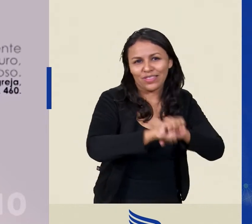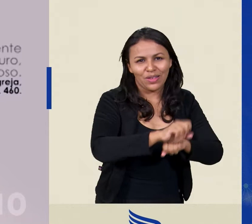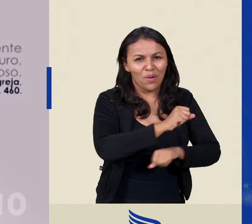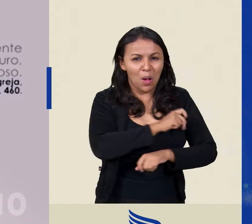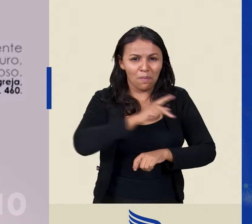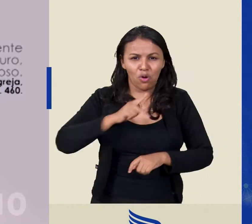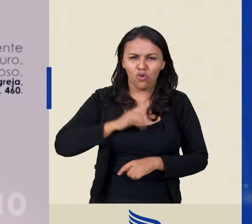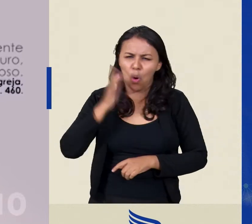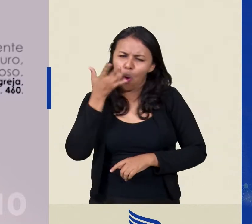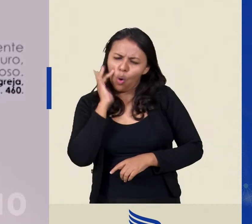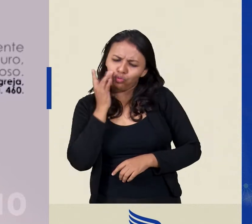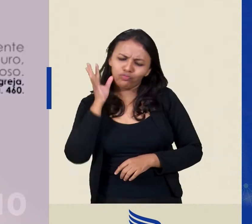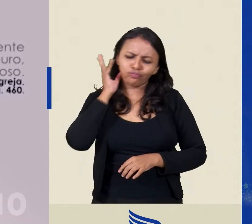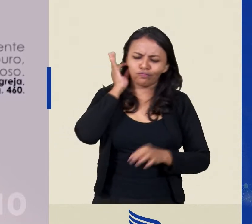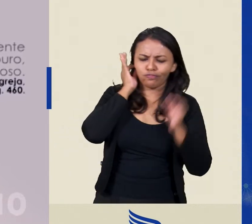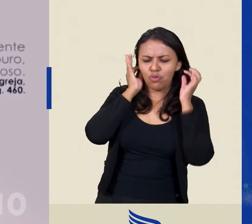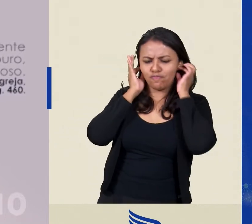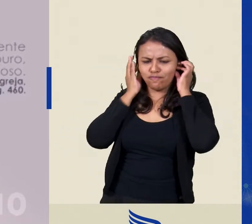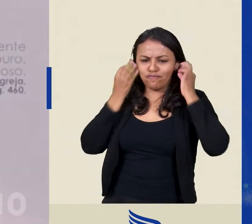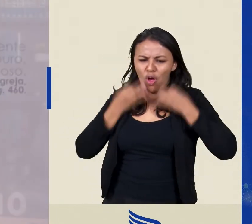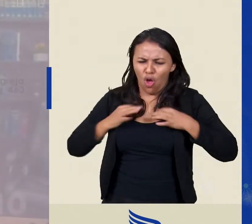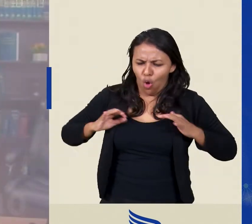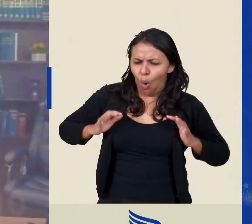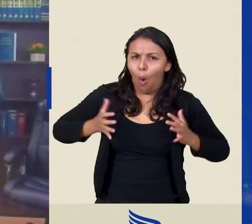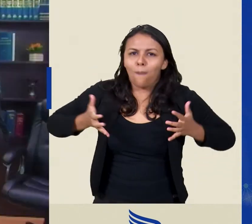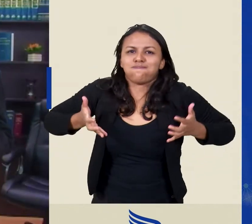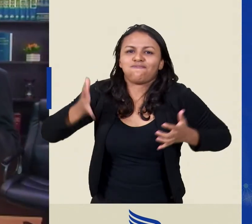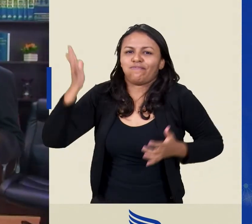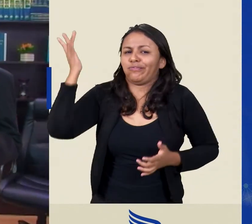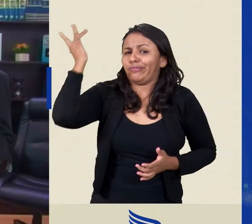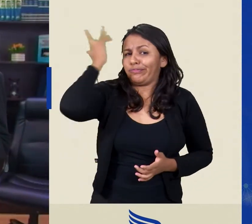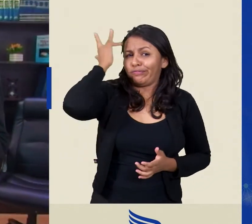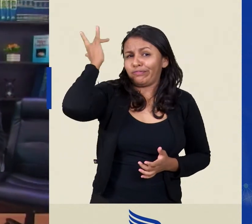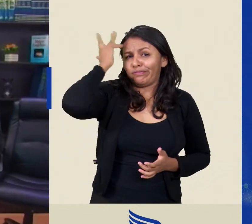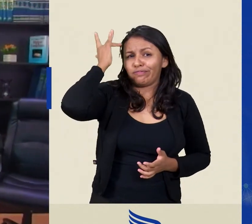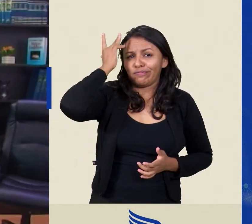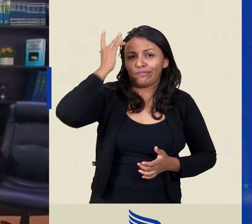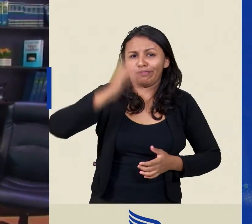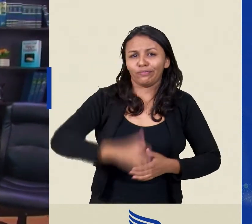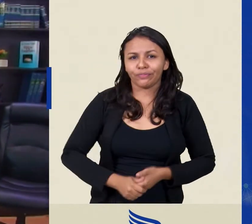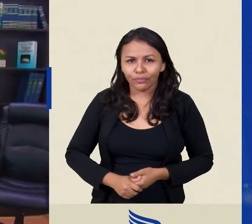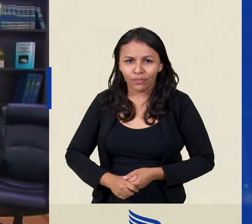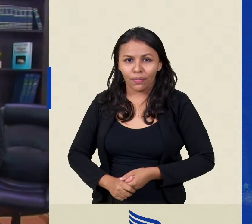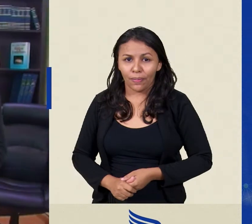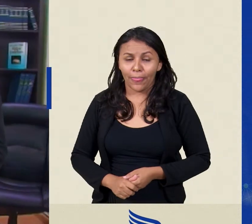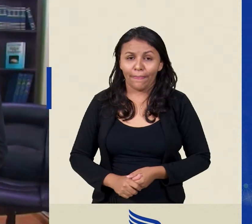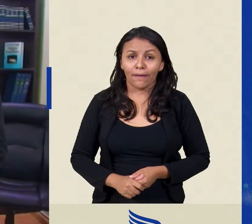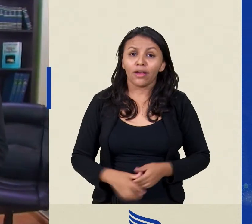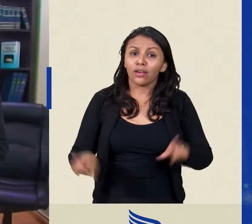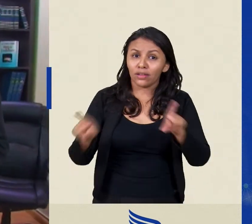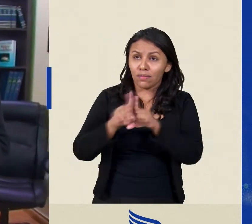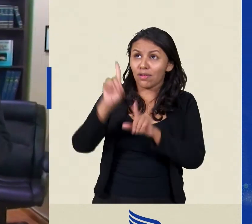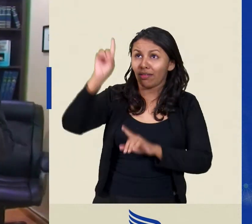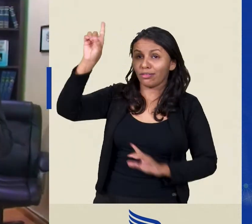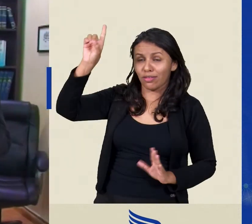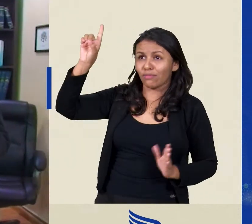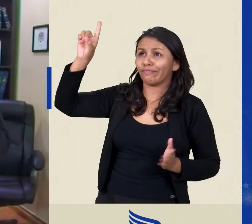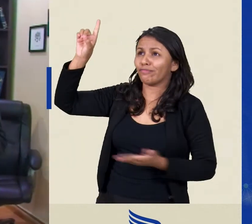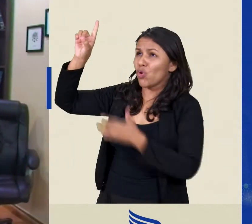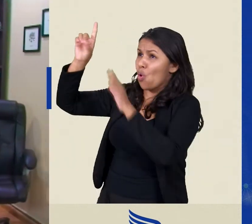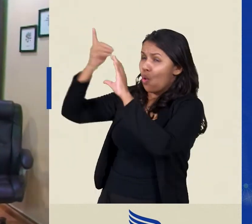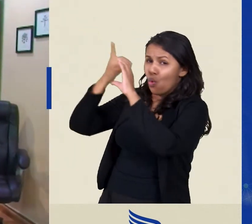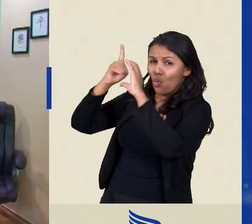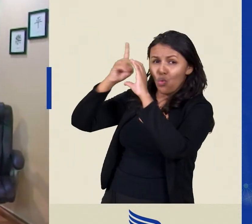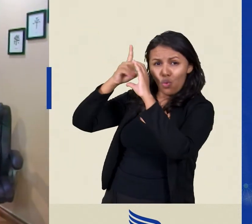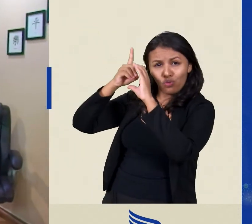ouro, pérolas e vestuário dispendioso. Além disso, quando vamos à presença de Deus para os